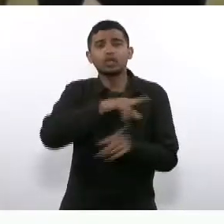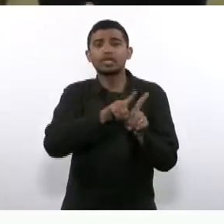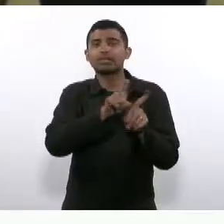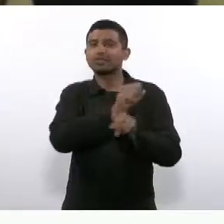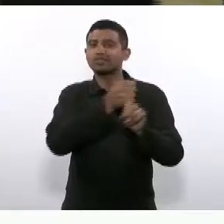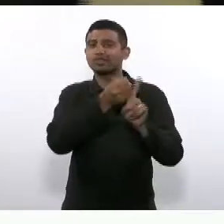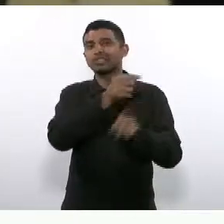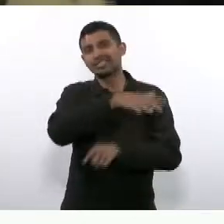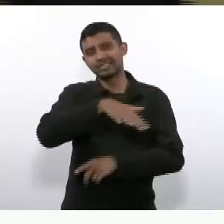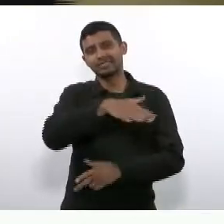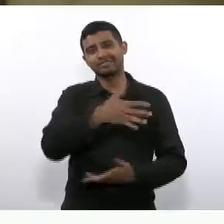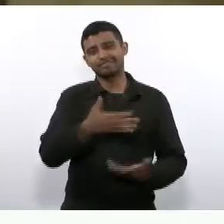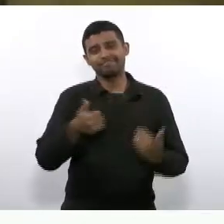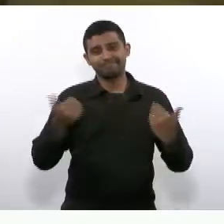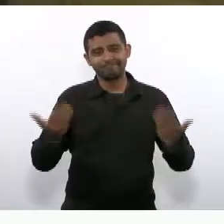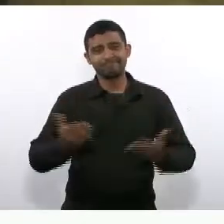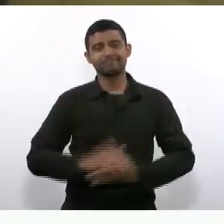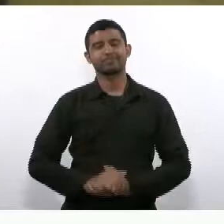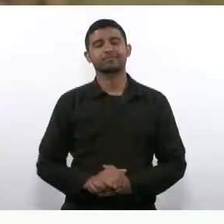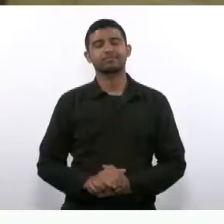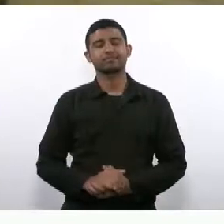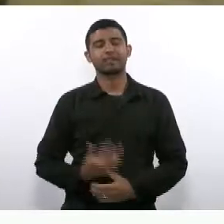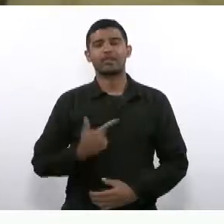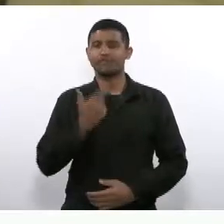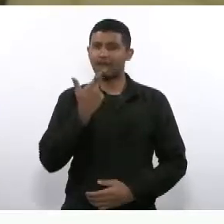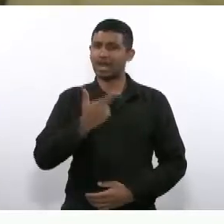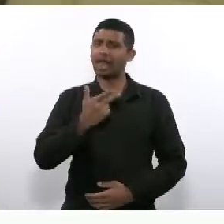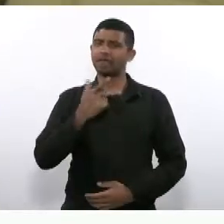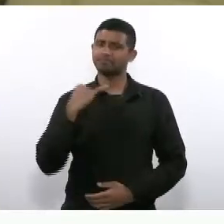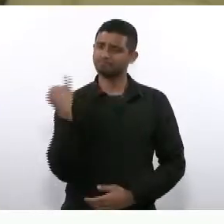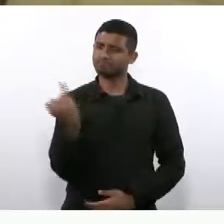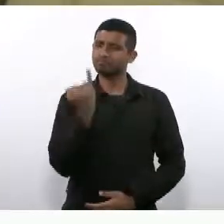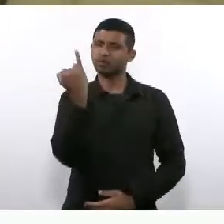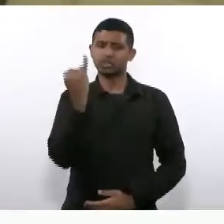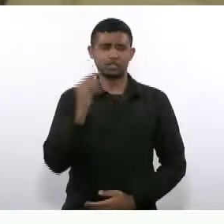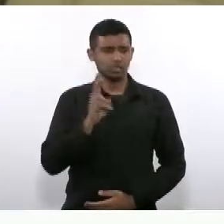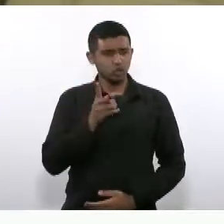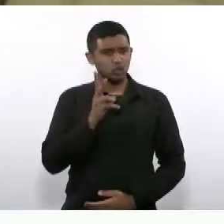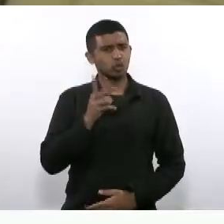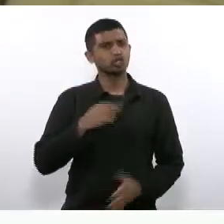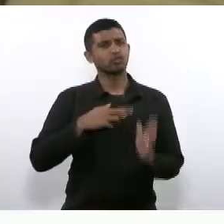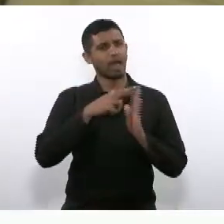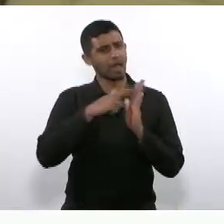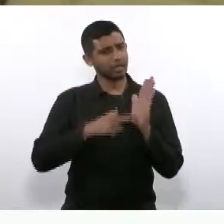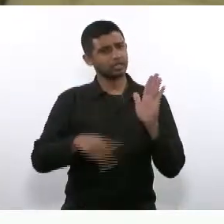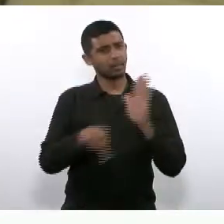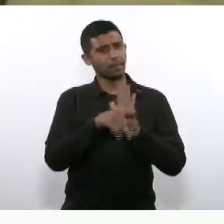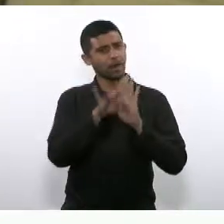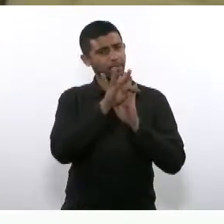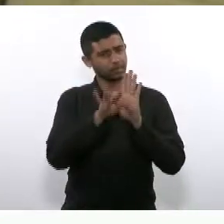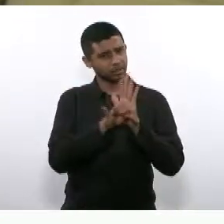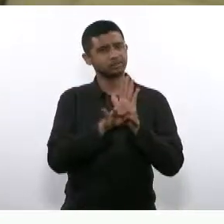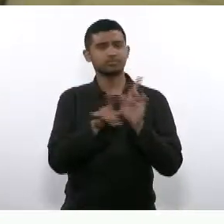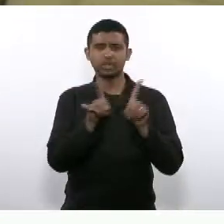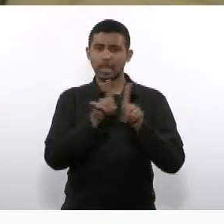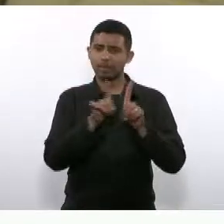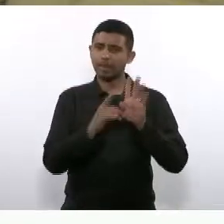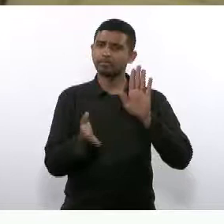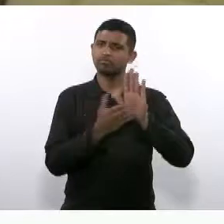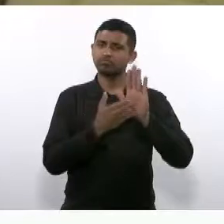sociedade. Então, ressaltar a importância da permanência dessa redação no texto e dessa